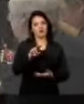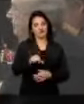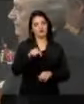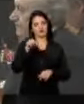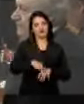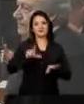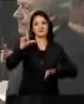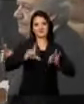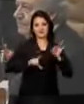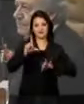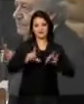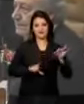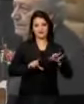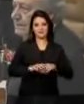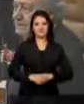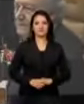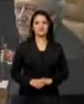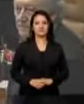Justiça.